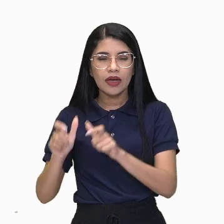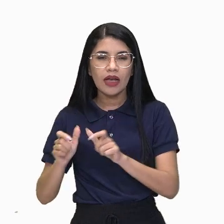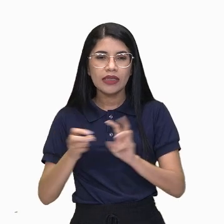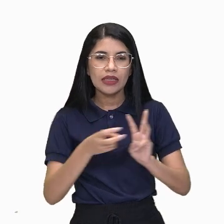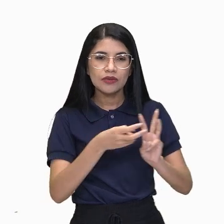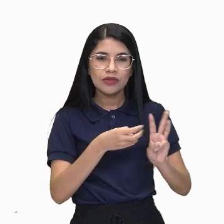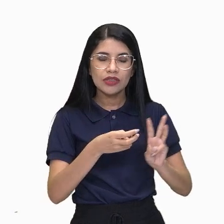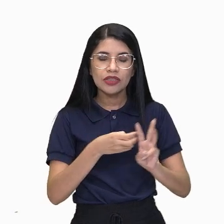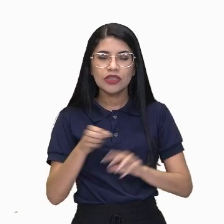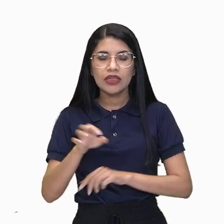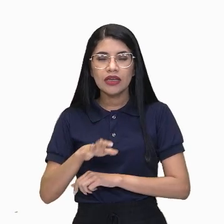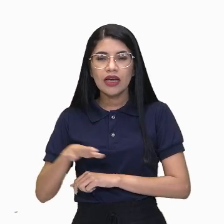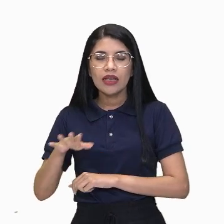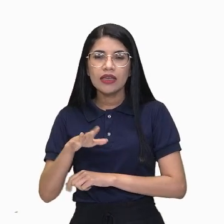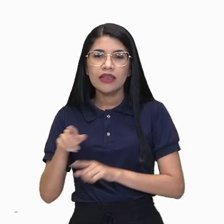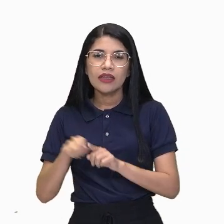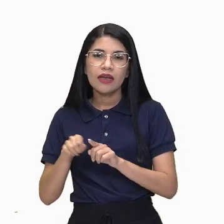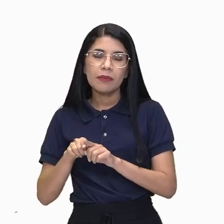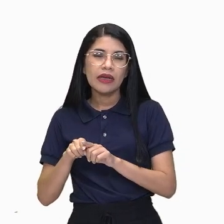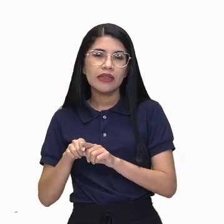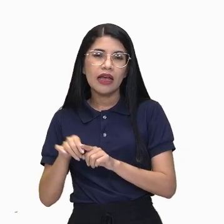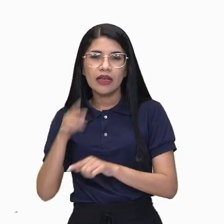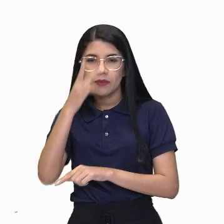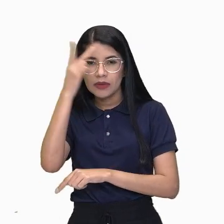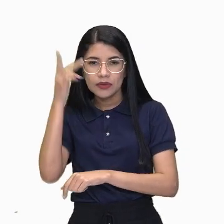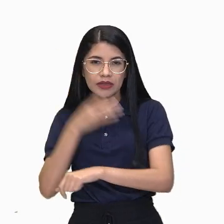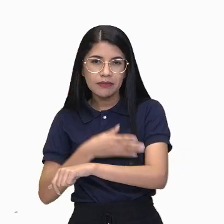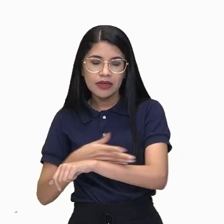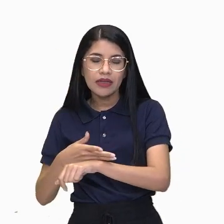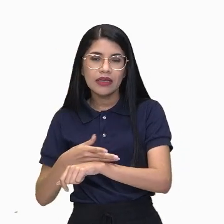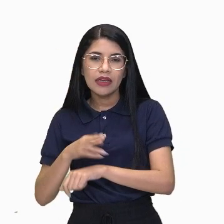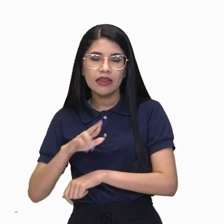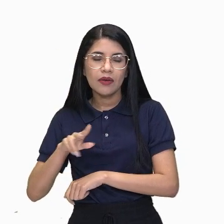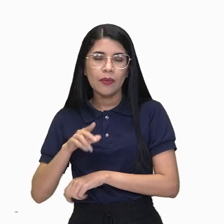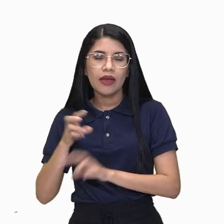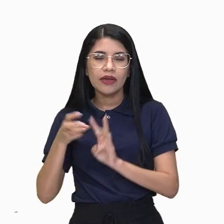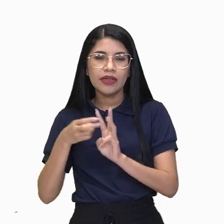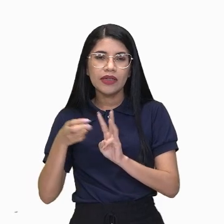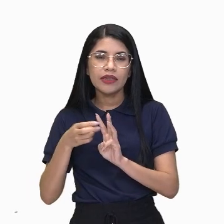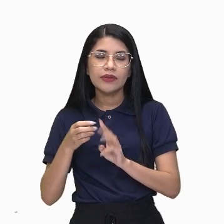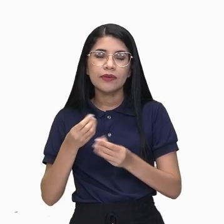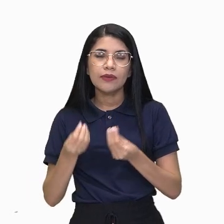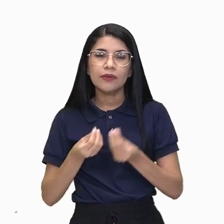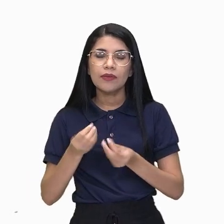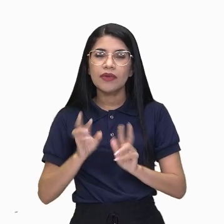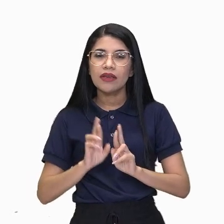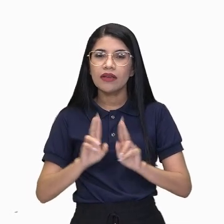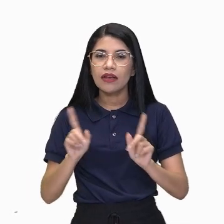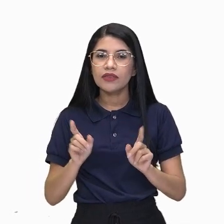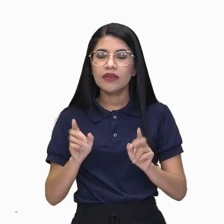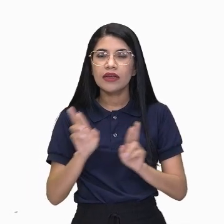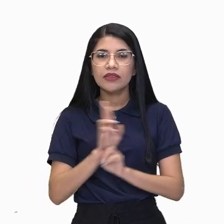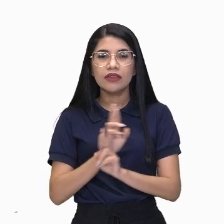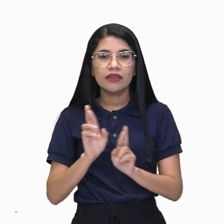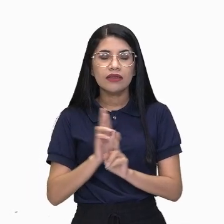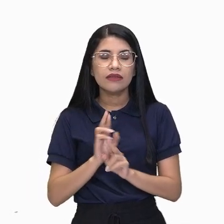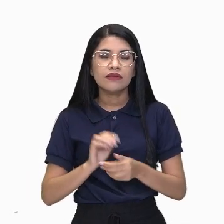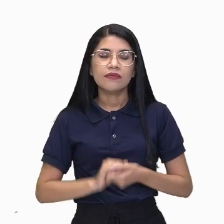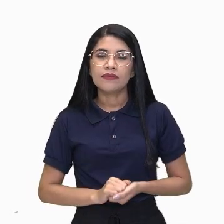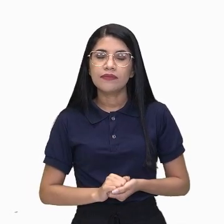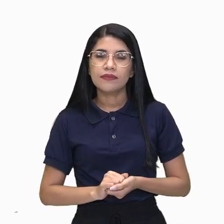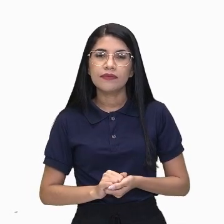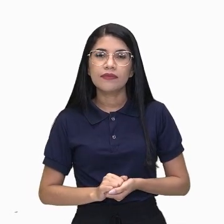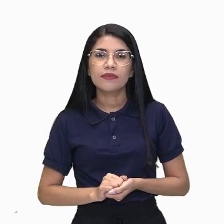né, com o mundo dos povos indígenas, os povos originários, né, então isso aí já vai